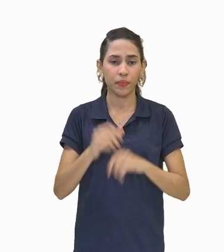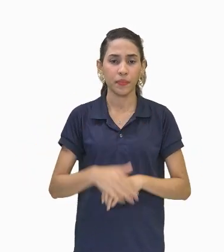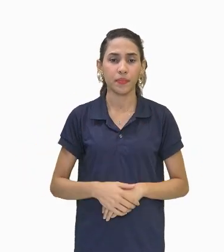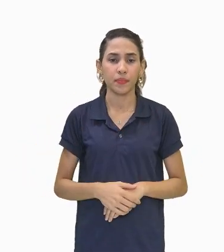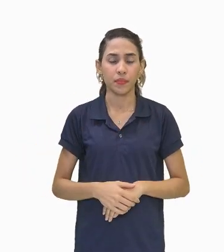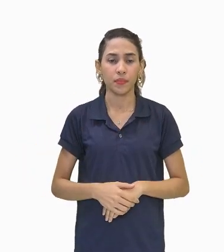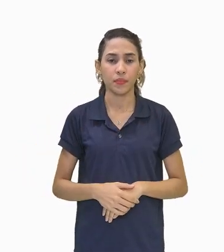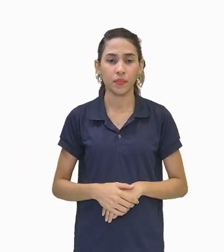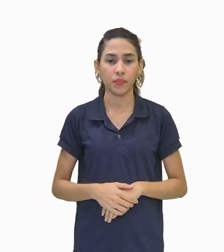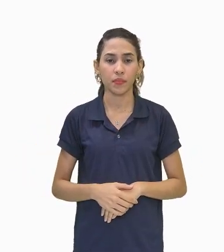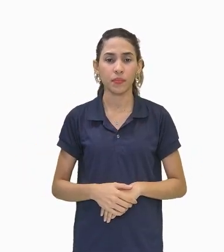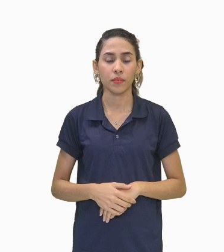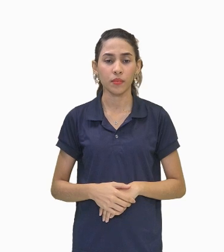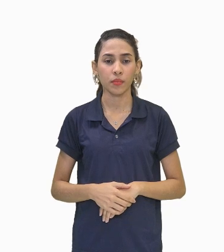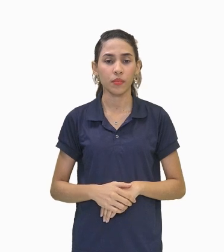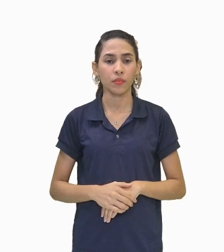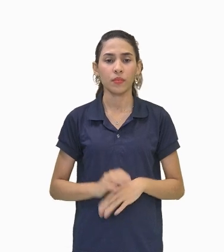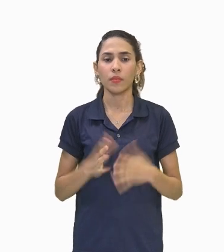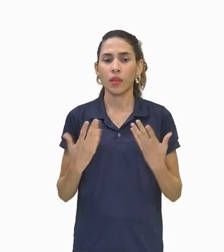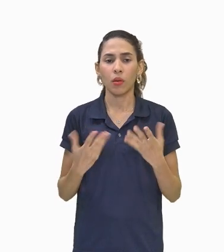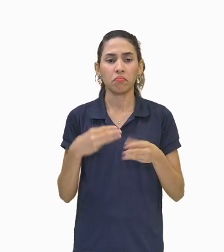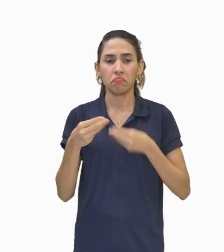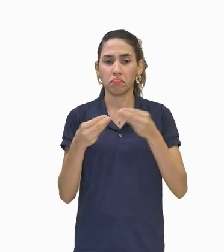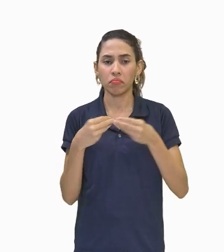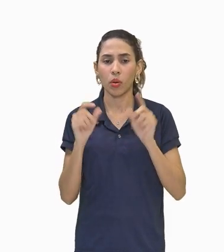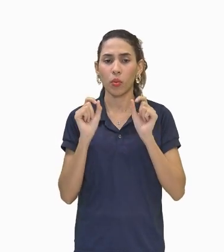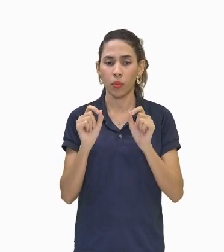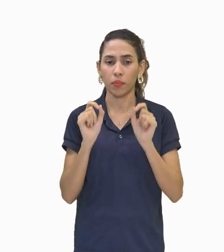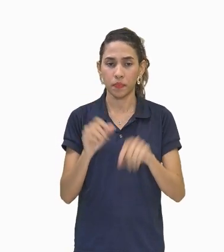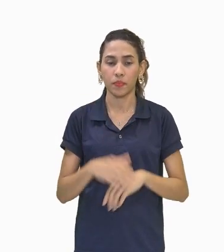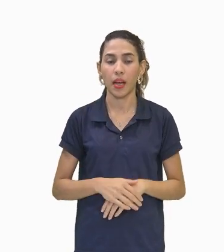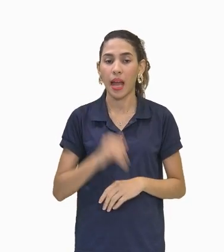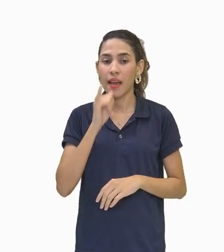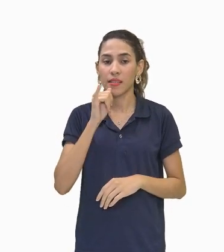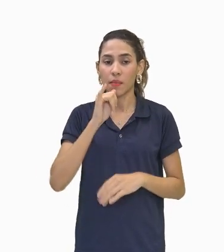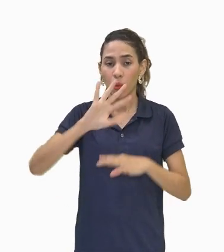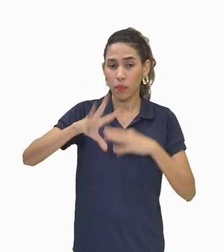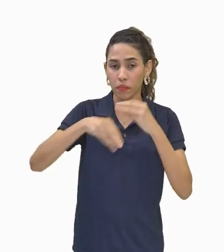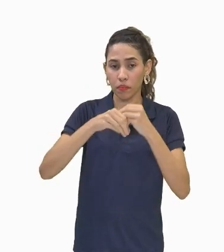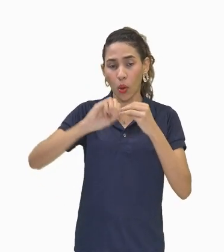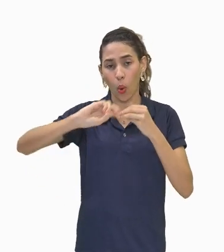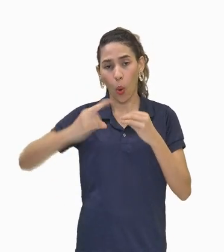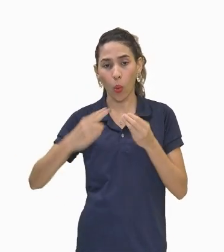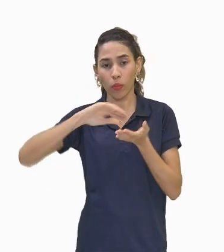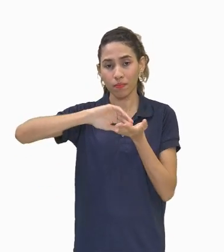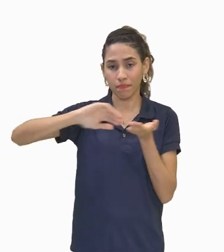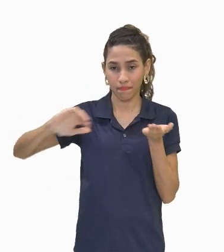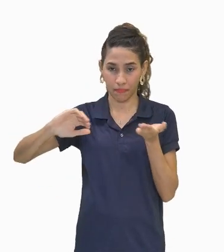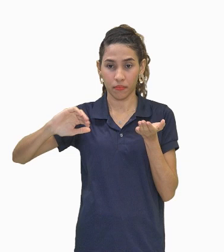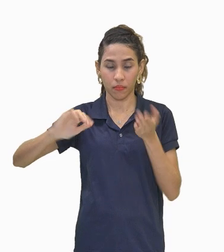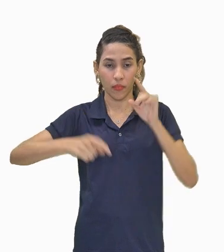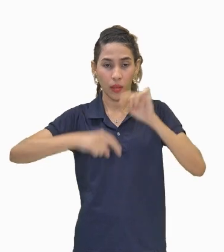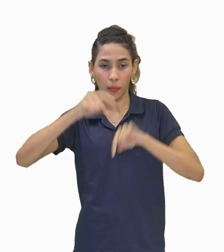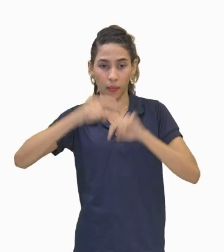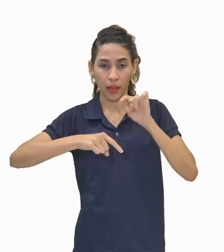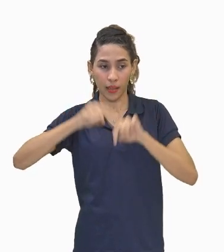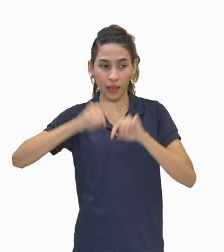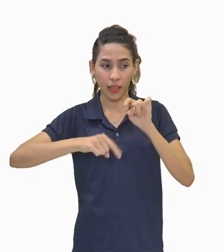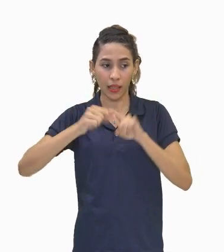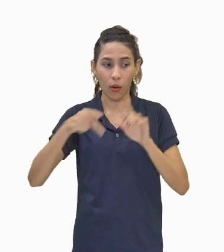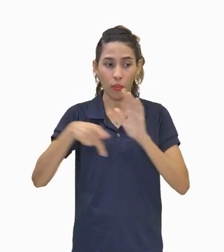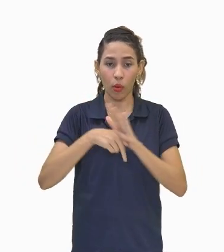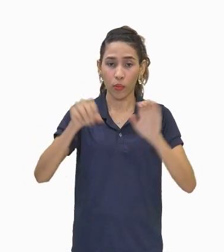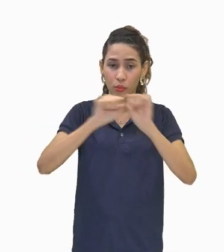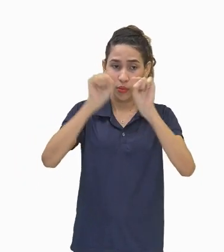ou remover componentes de um circuito em paralelo. Ela é relativamente simples e